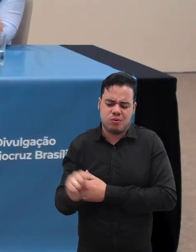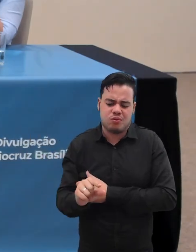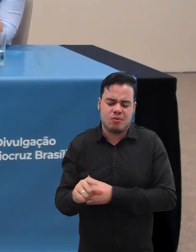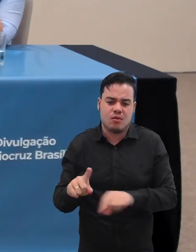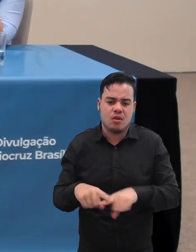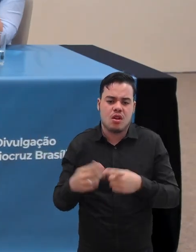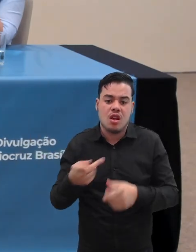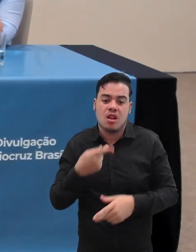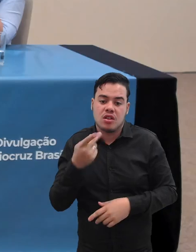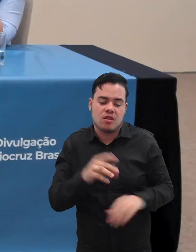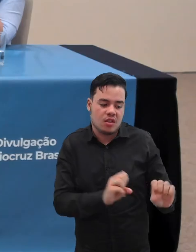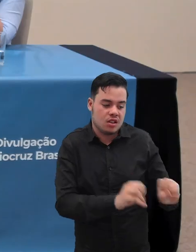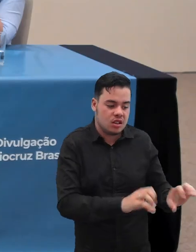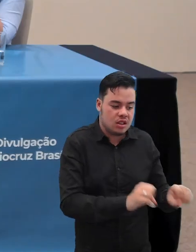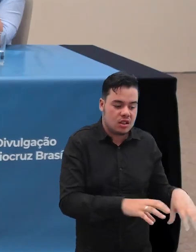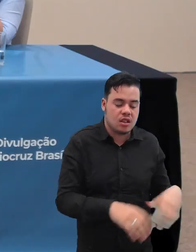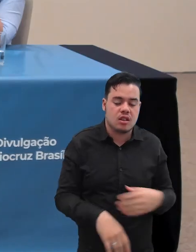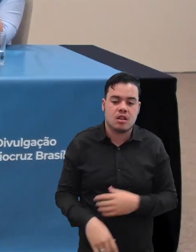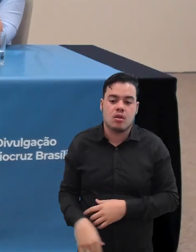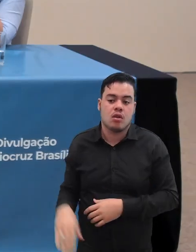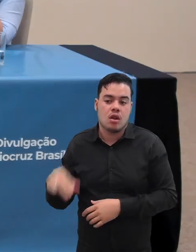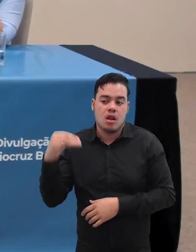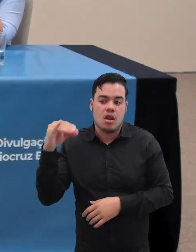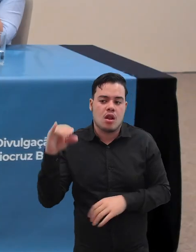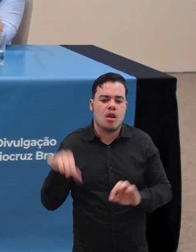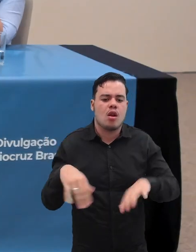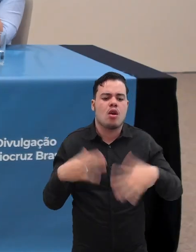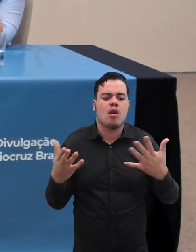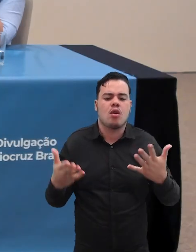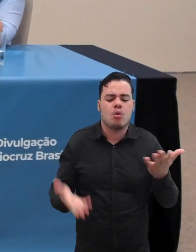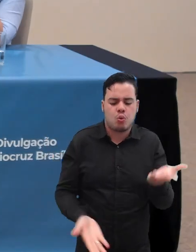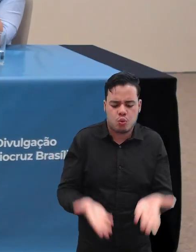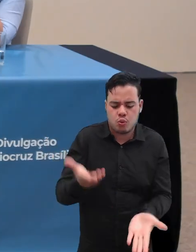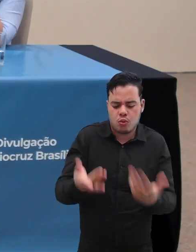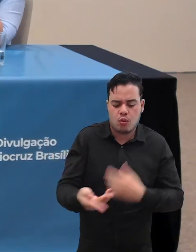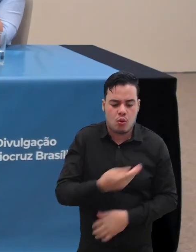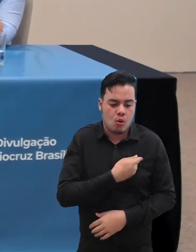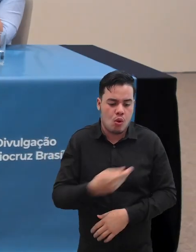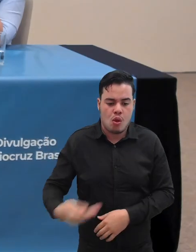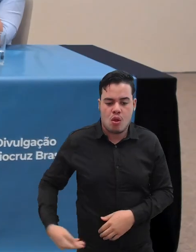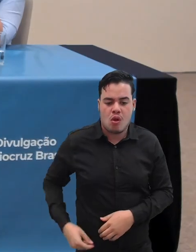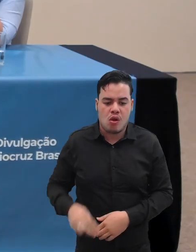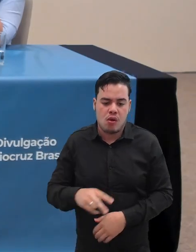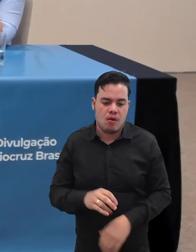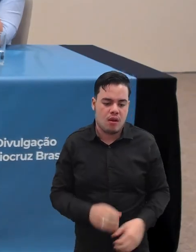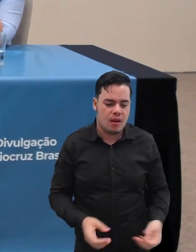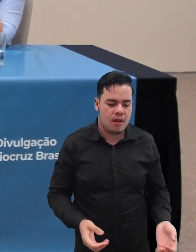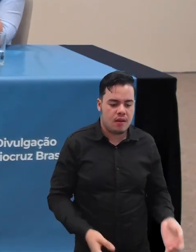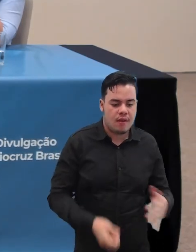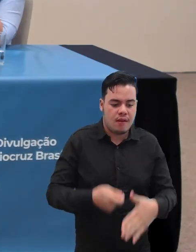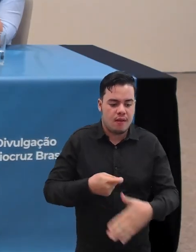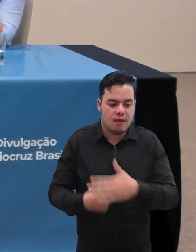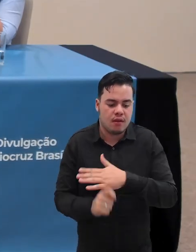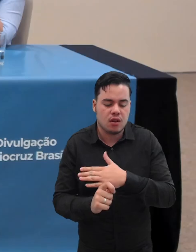fala de alfabetização científica, em que medida o governo também vai investir em alfabetização científica